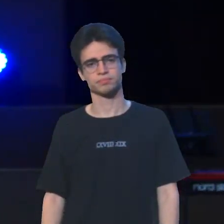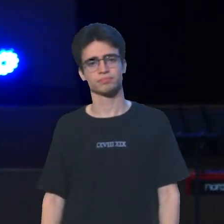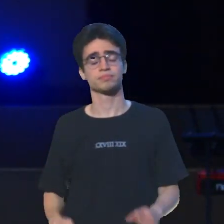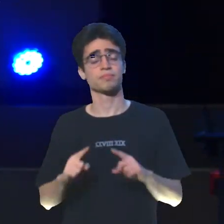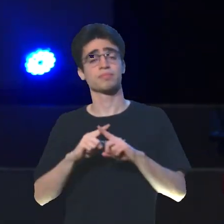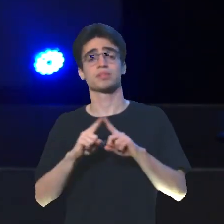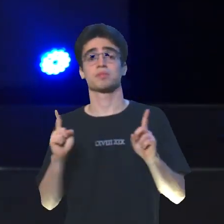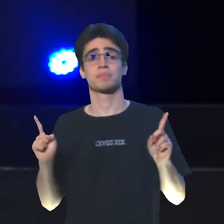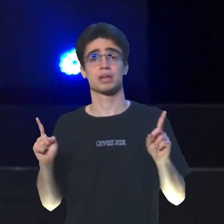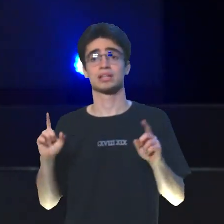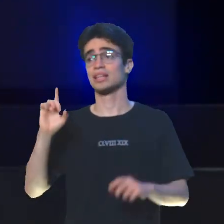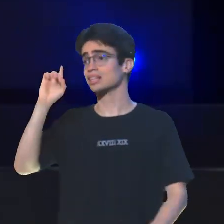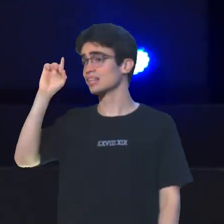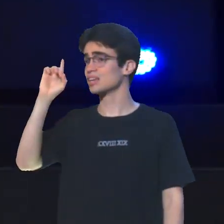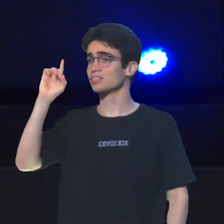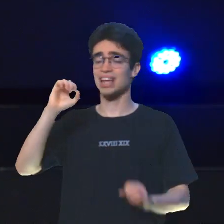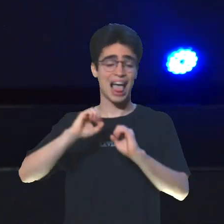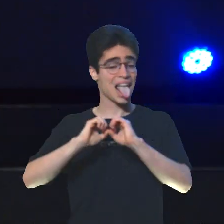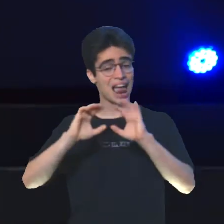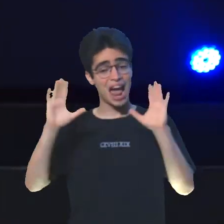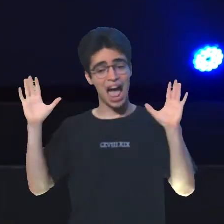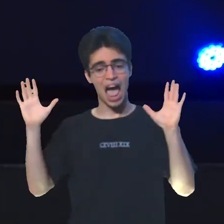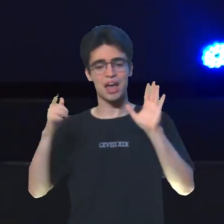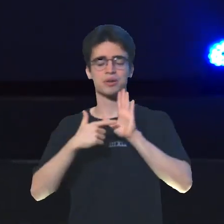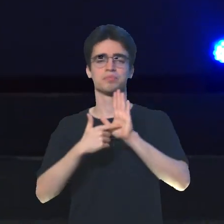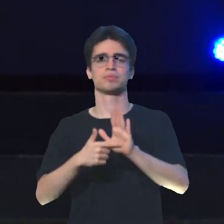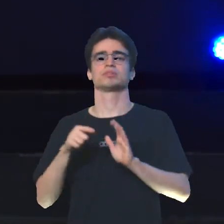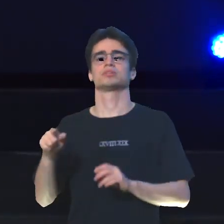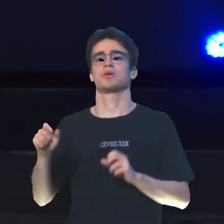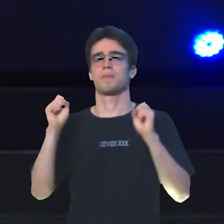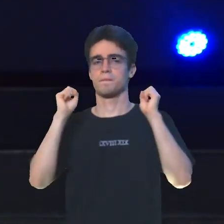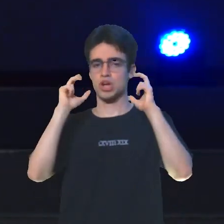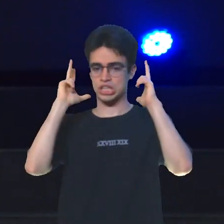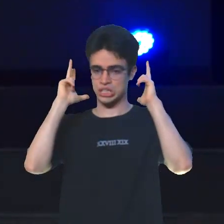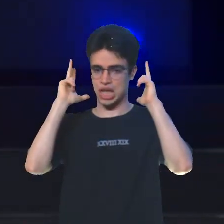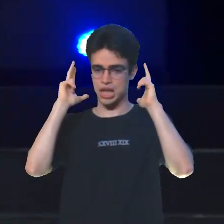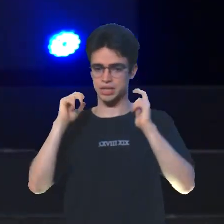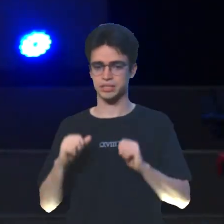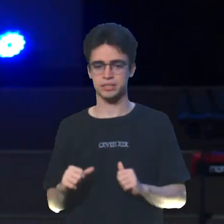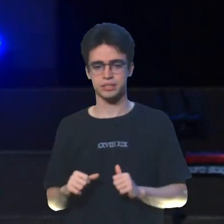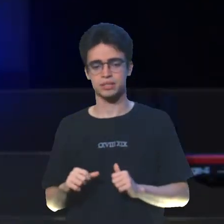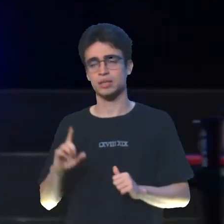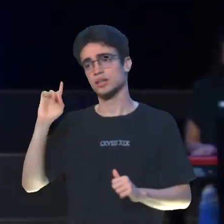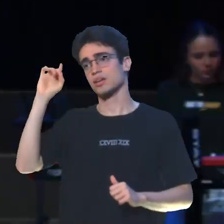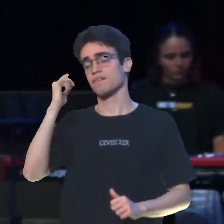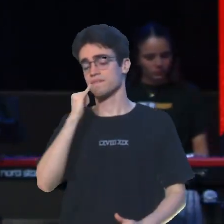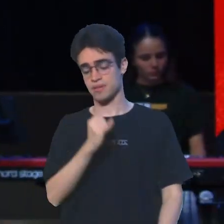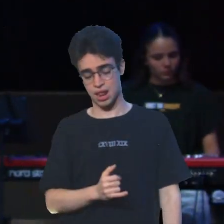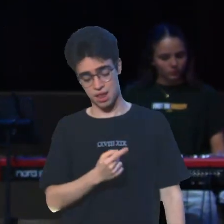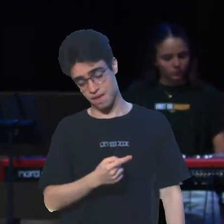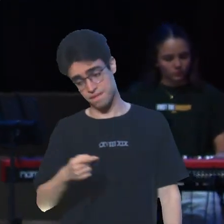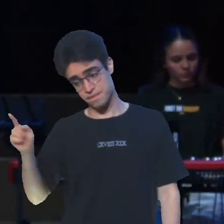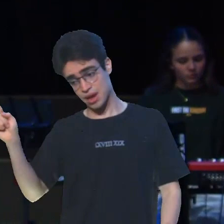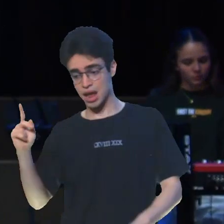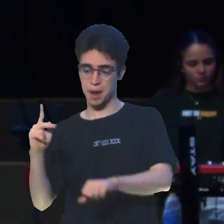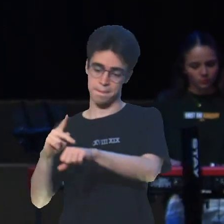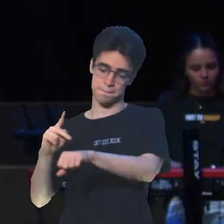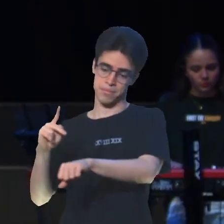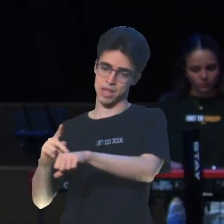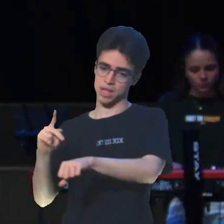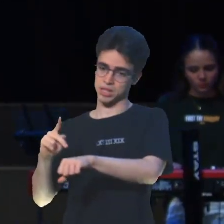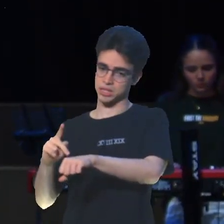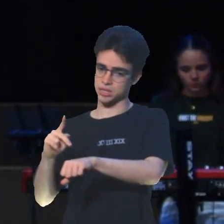Só que Deus, ele é muito claro com Moisés. Ele fala para Moisés: vá até a